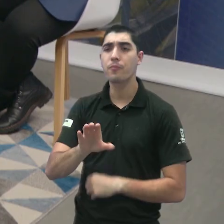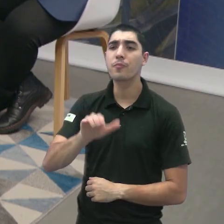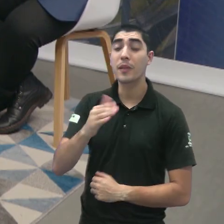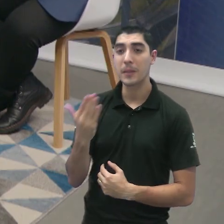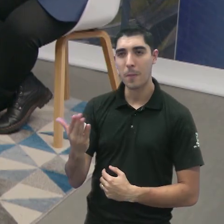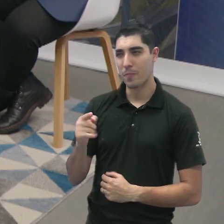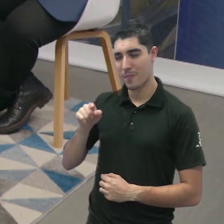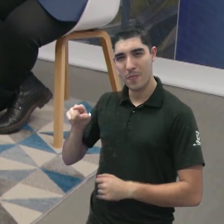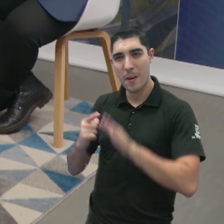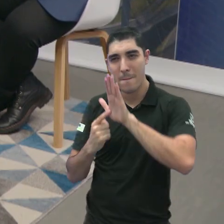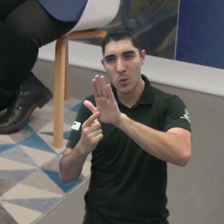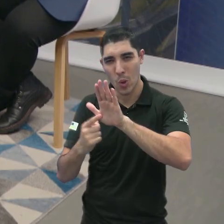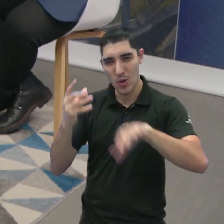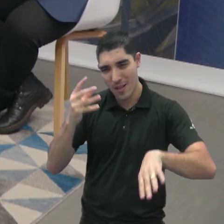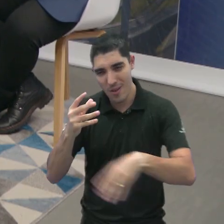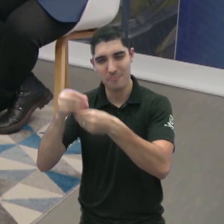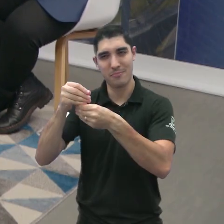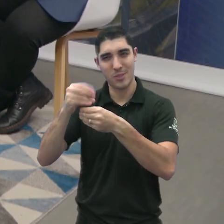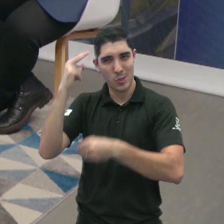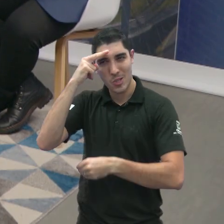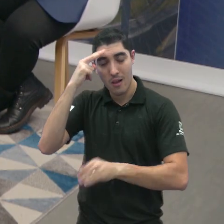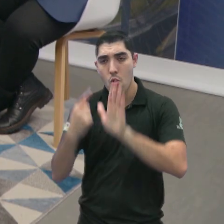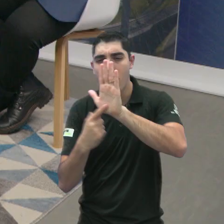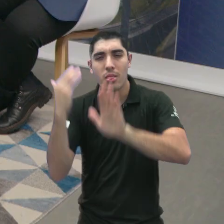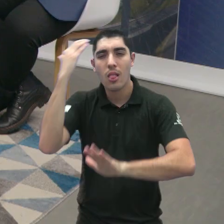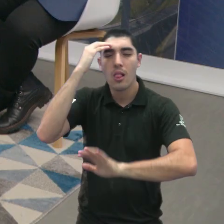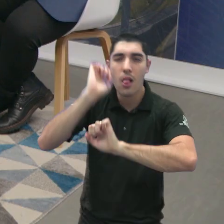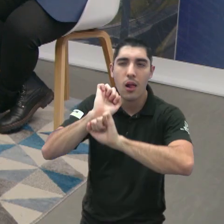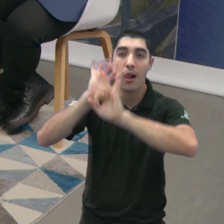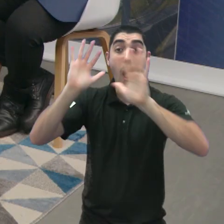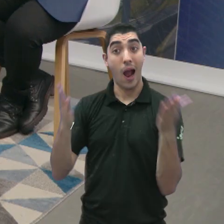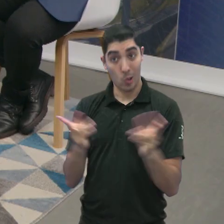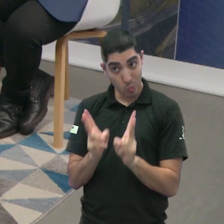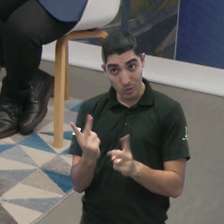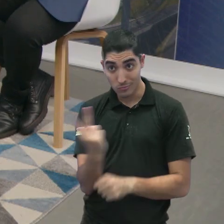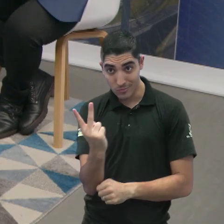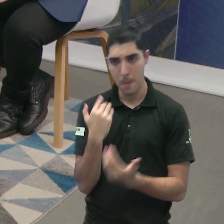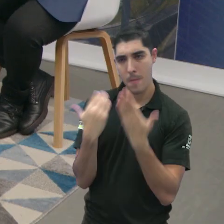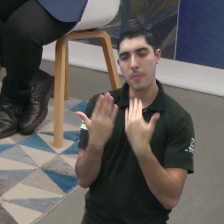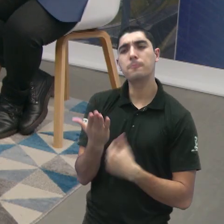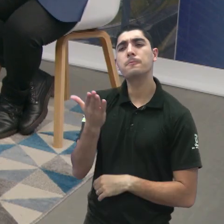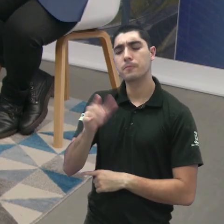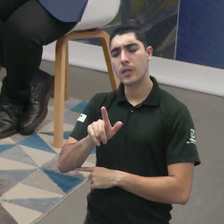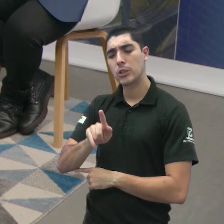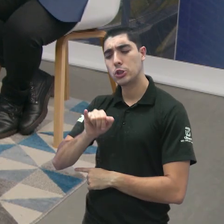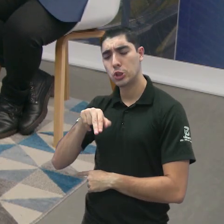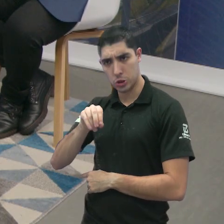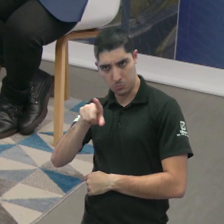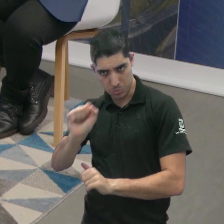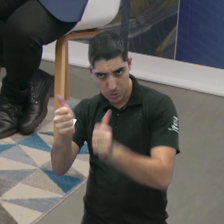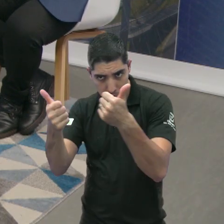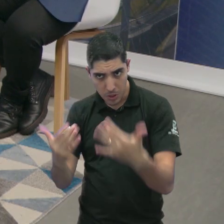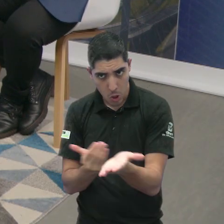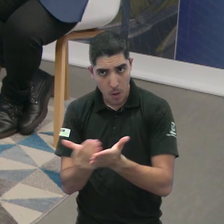contextualizou, tudo isso para a gente entender como é. E agora vamos com vocês aqui, gente. Começando por você, Gino. Do ponto de